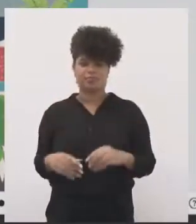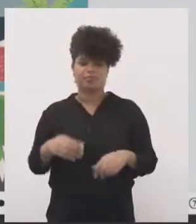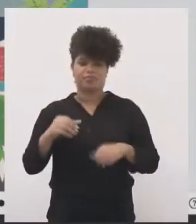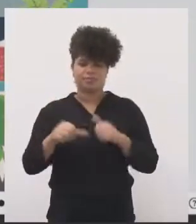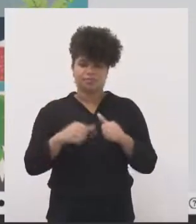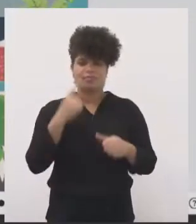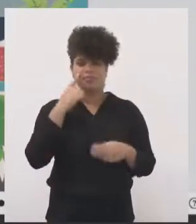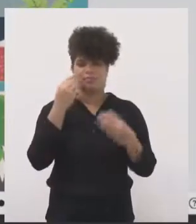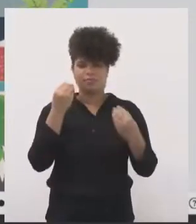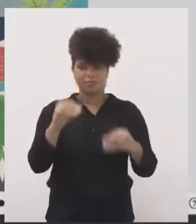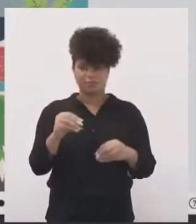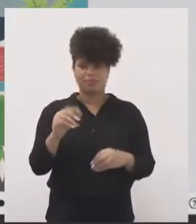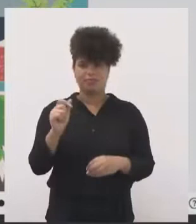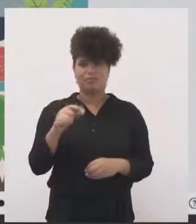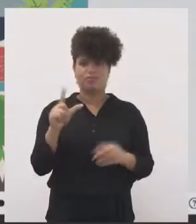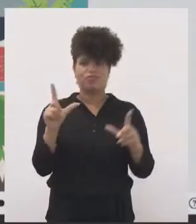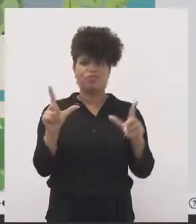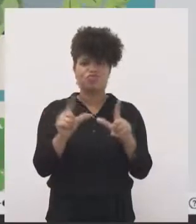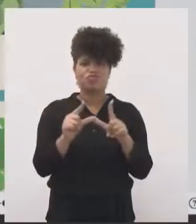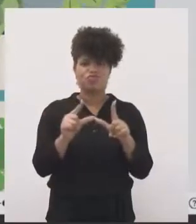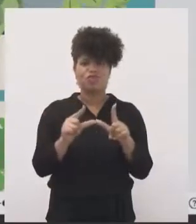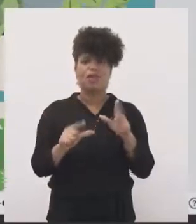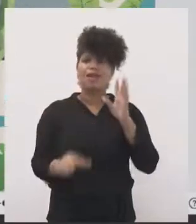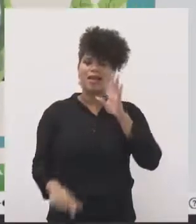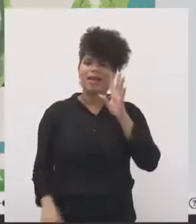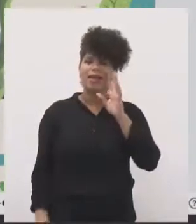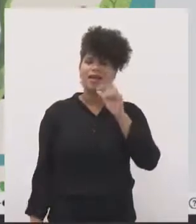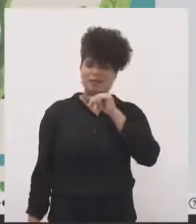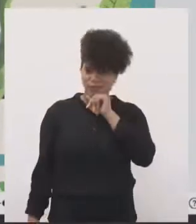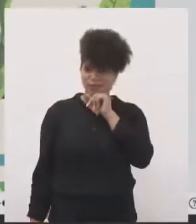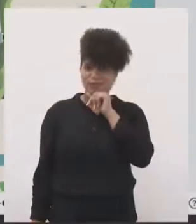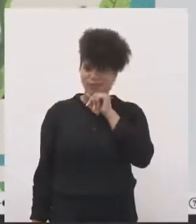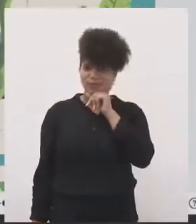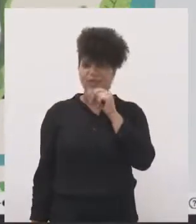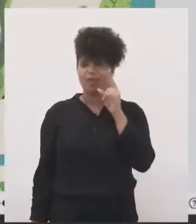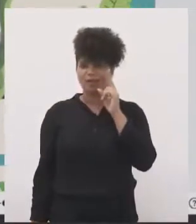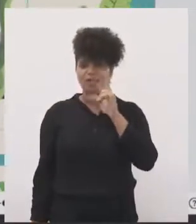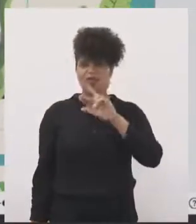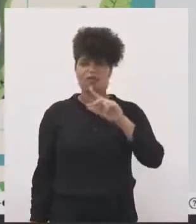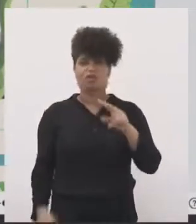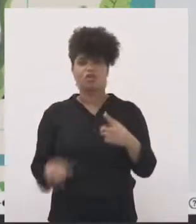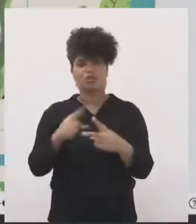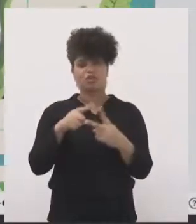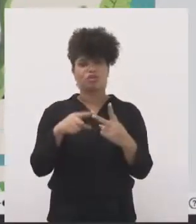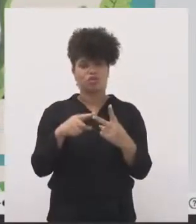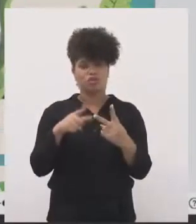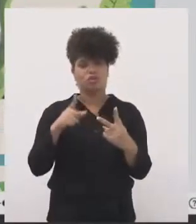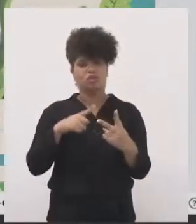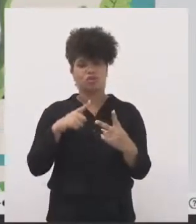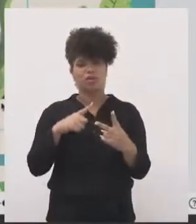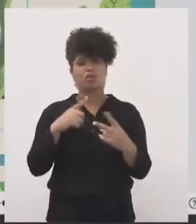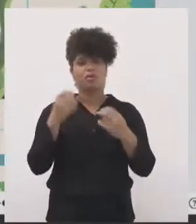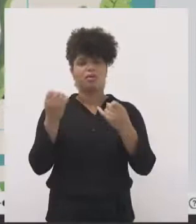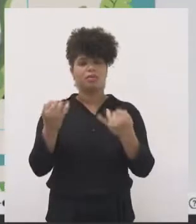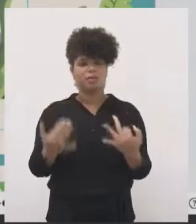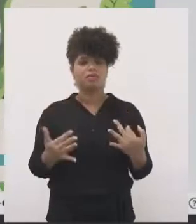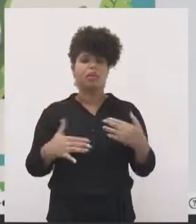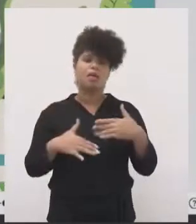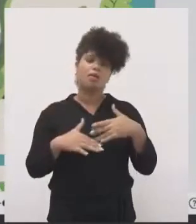coloquei o dinossauro pequenininho, olha que legal. E eu coloquei outros 2 dinossauros para falar